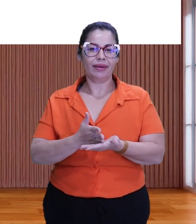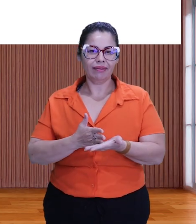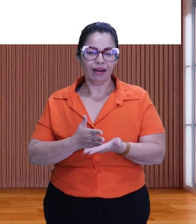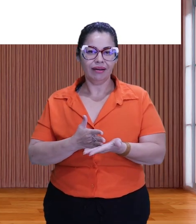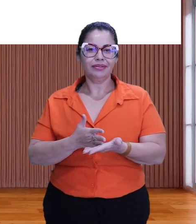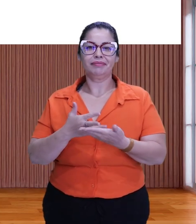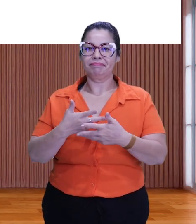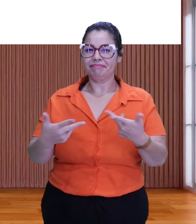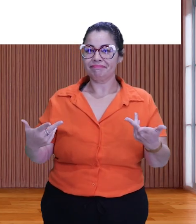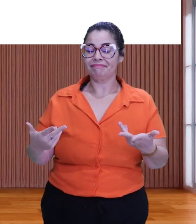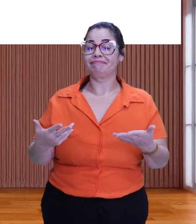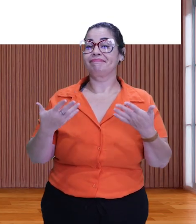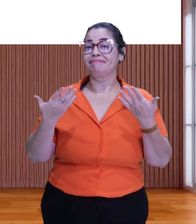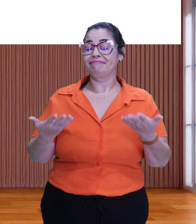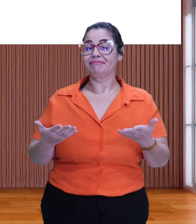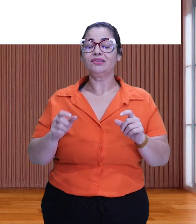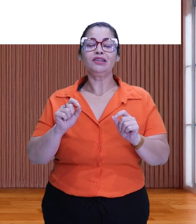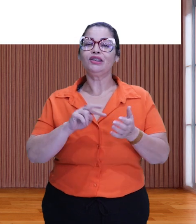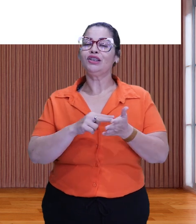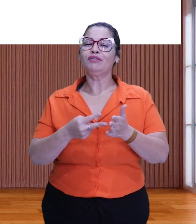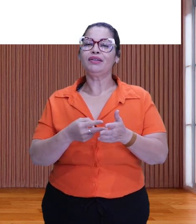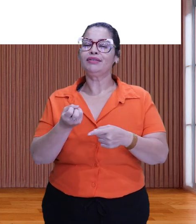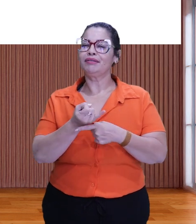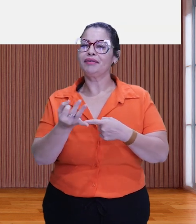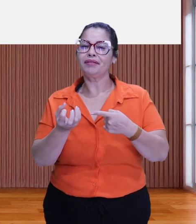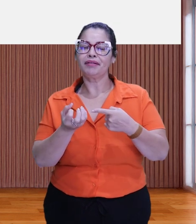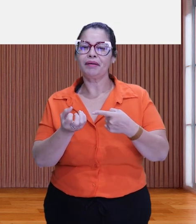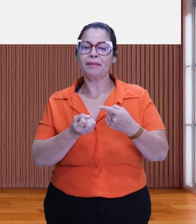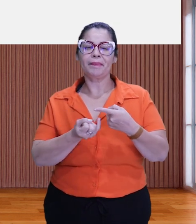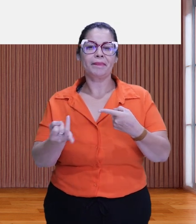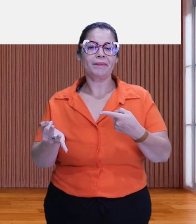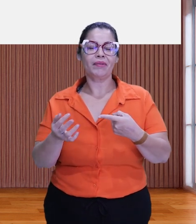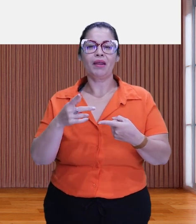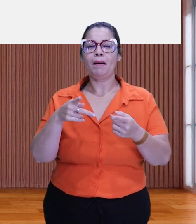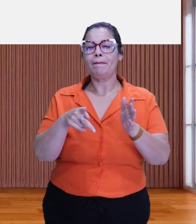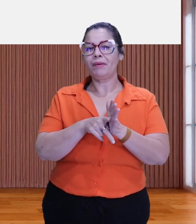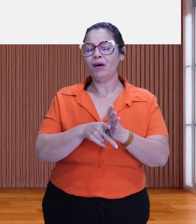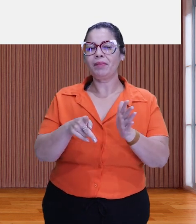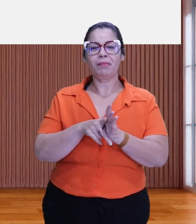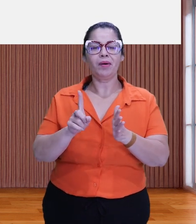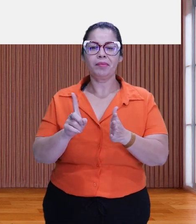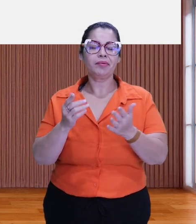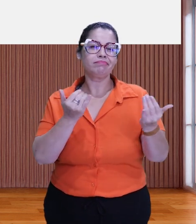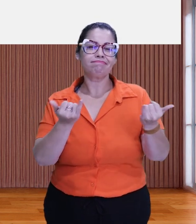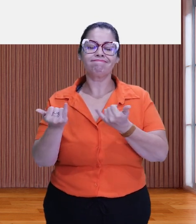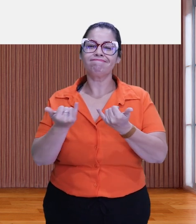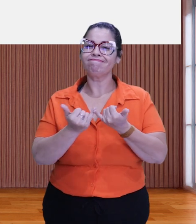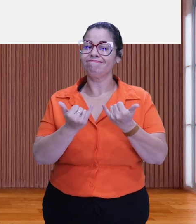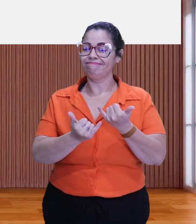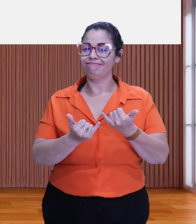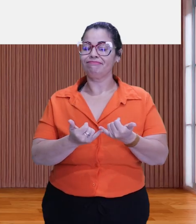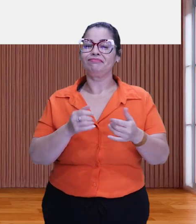só metade de alguma coisa? E o que são frações próprias, impróprias e